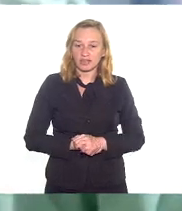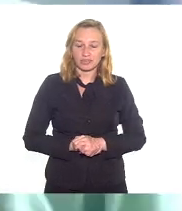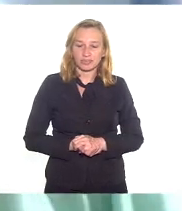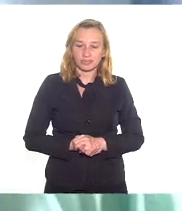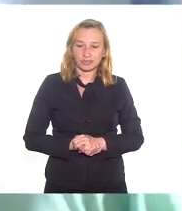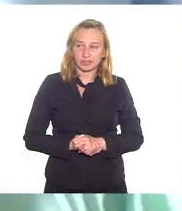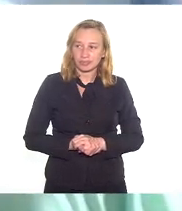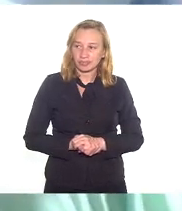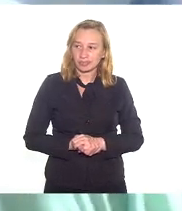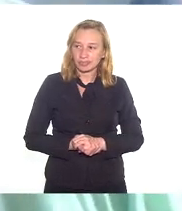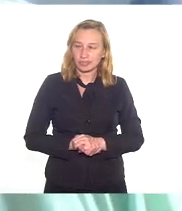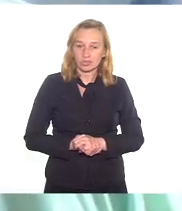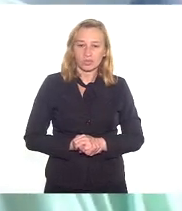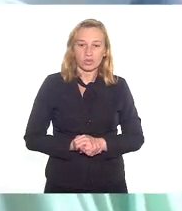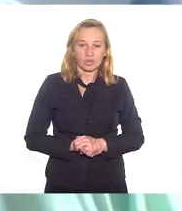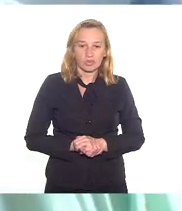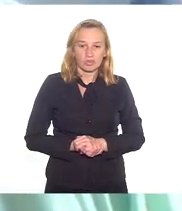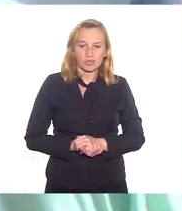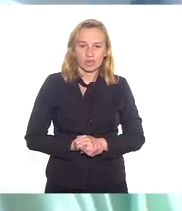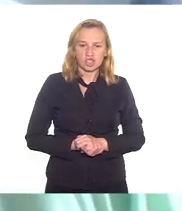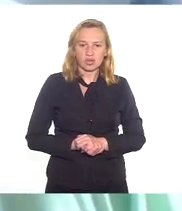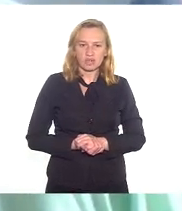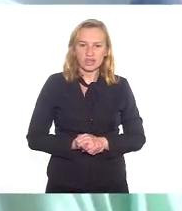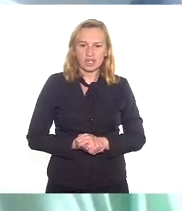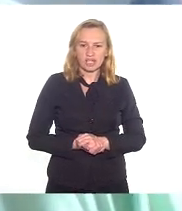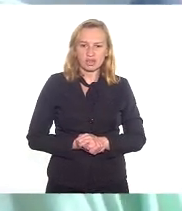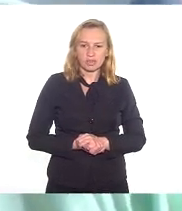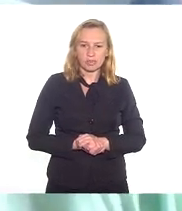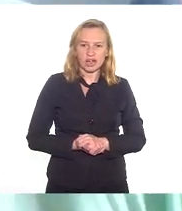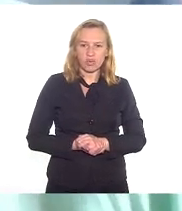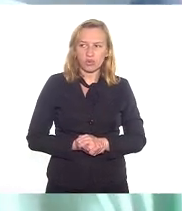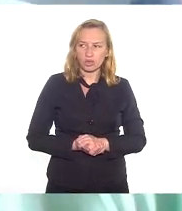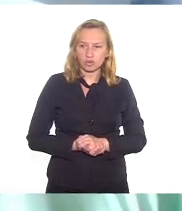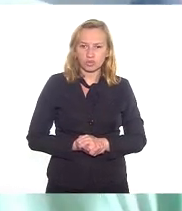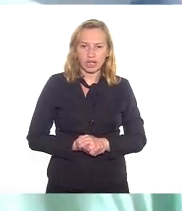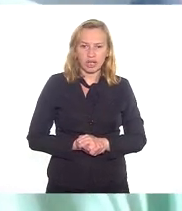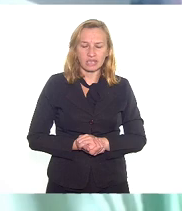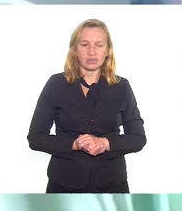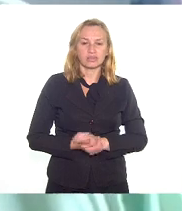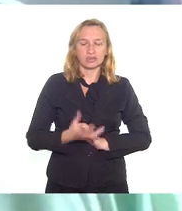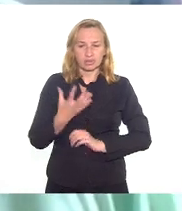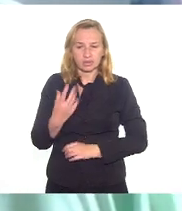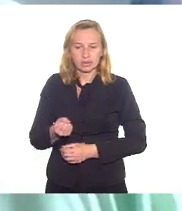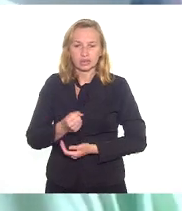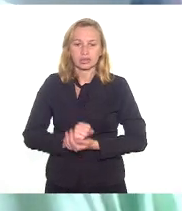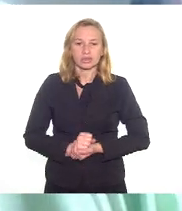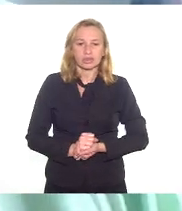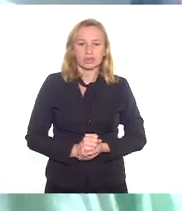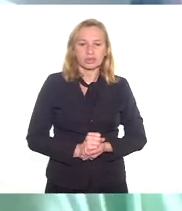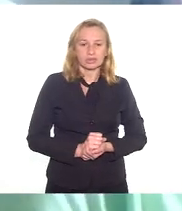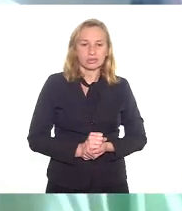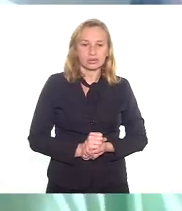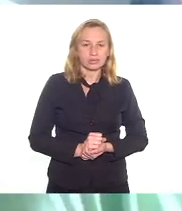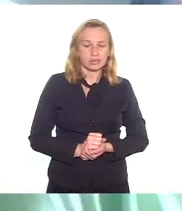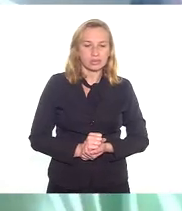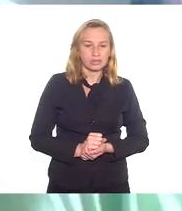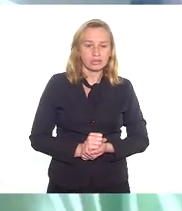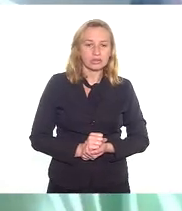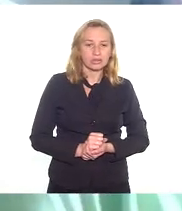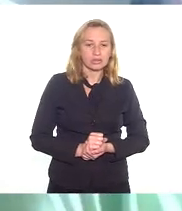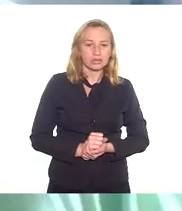importante, meritória. O nosso parecer é completamente favorável. Eu inclusive, eu não sei